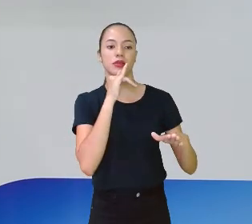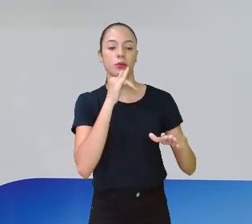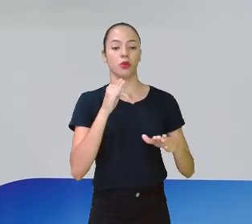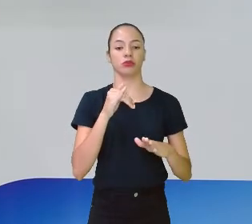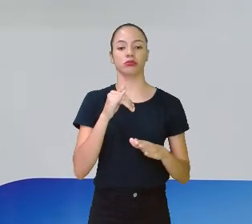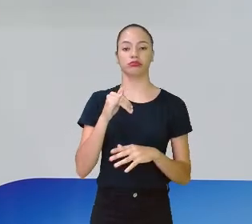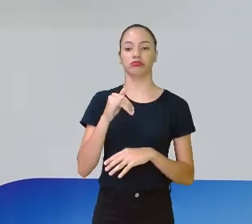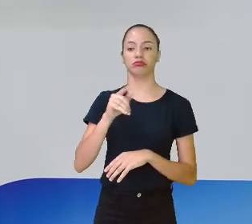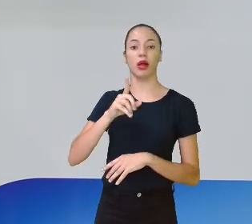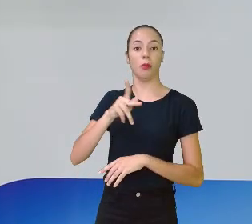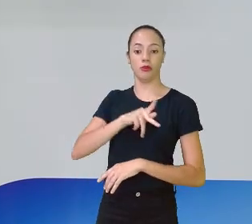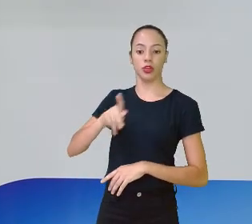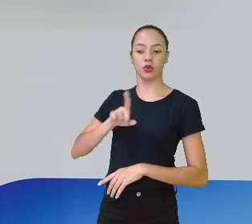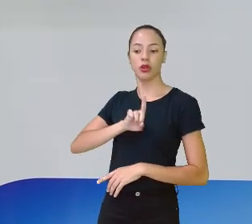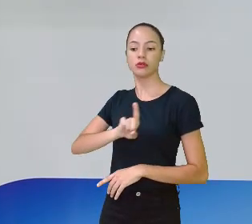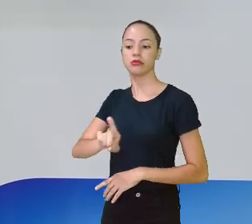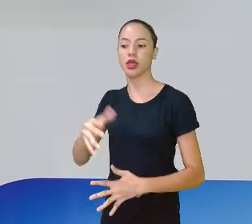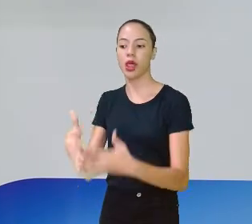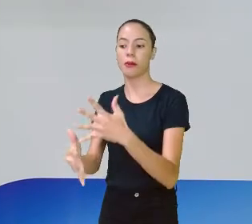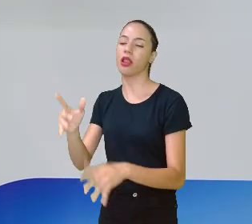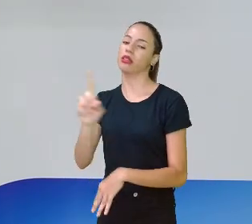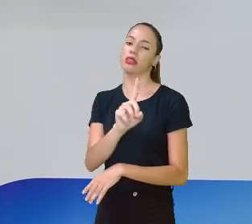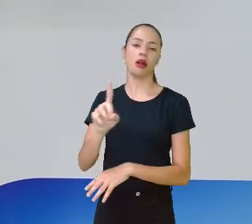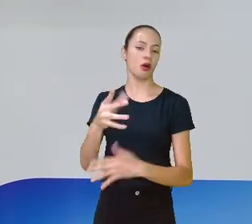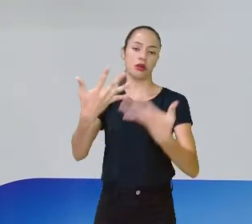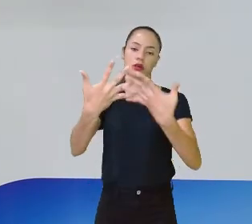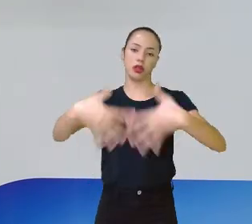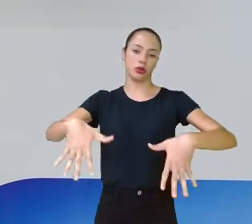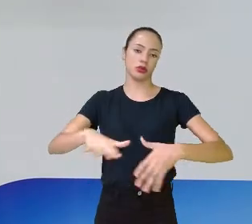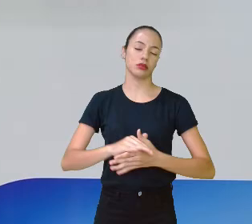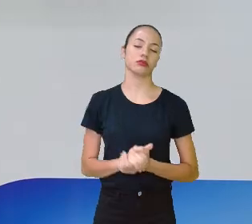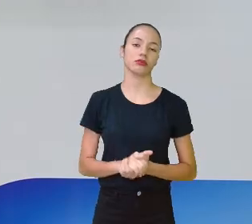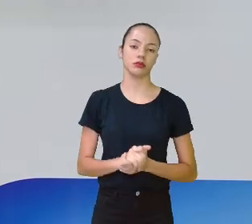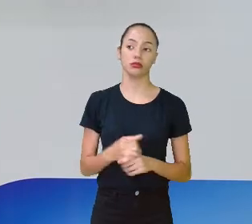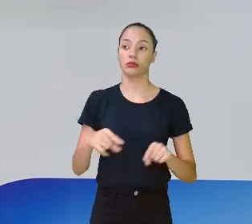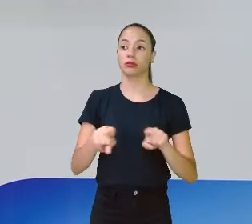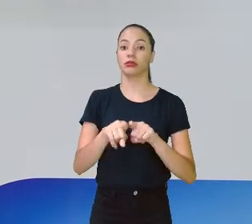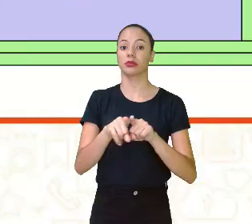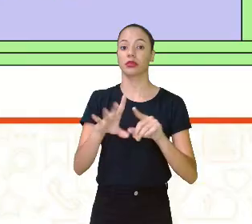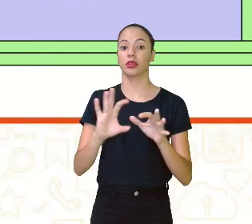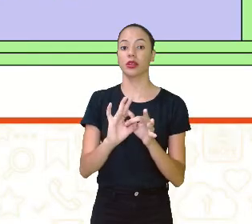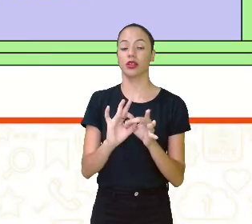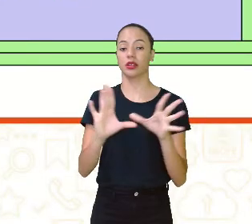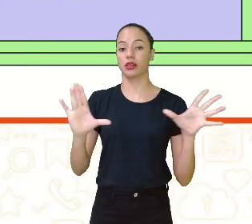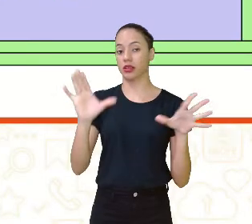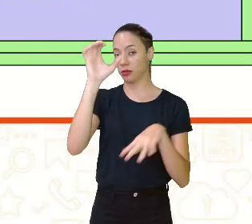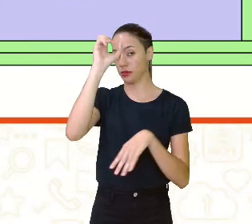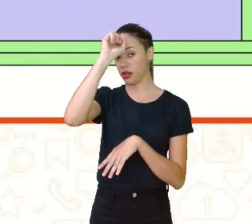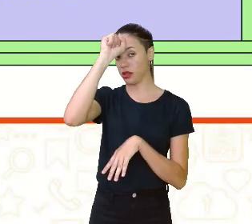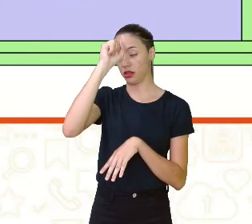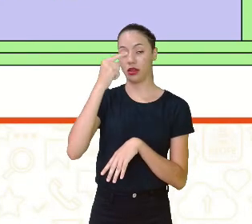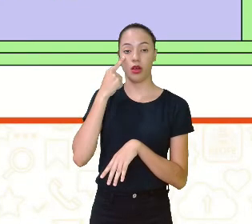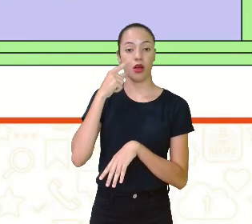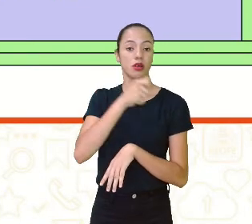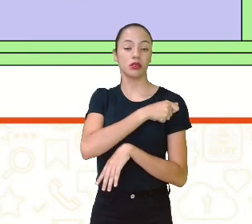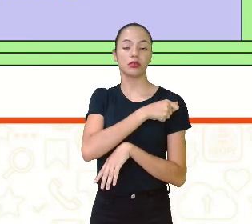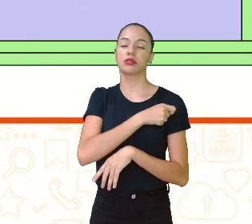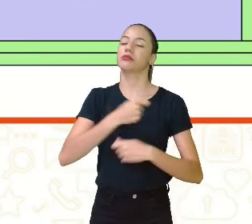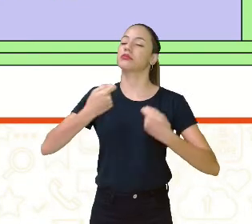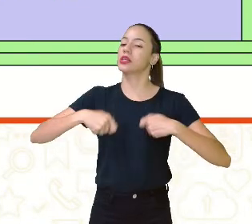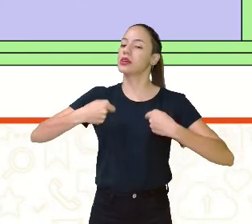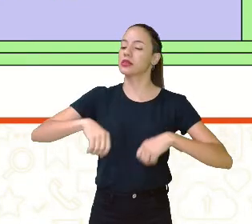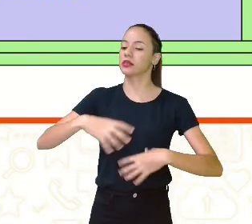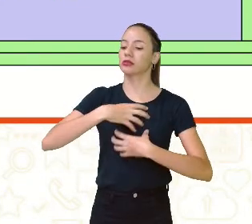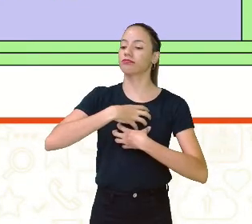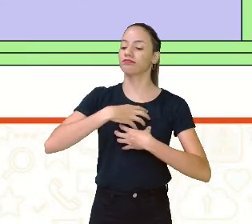porque começa a ficar muito natural. A disponibilidade para a aprendizagem. Esse estudante ele precisa se